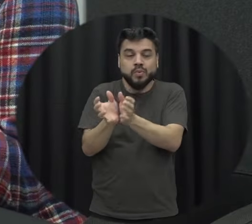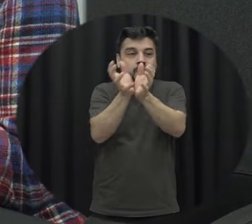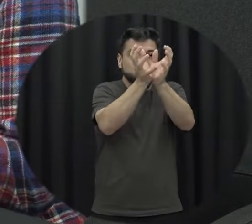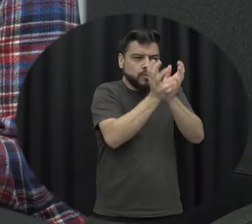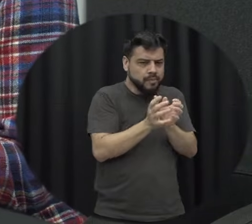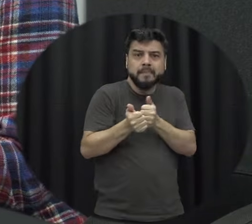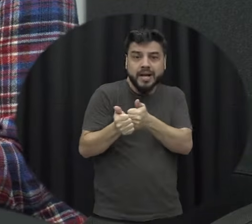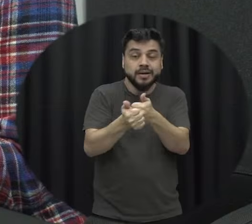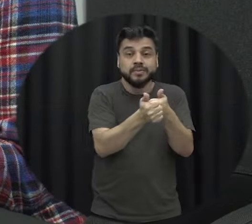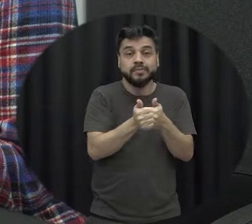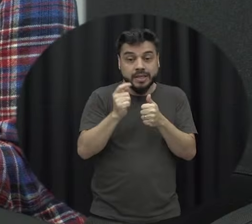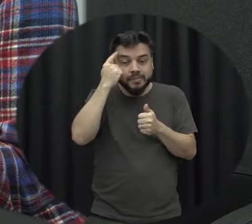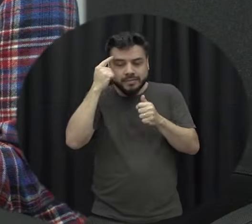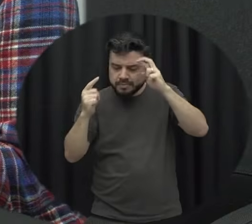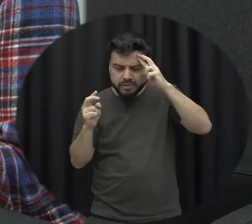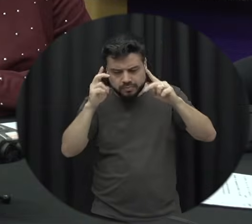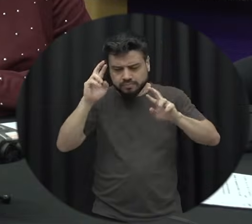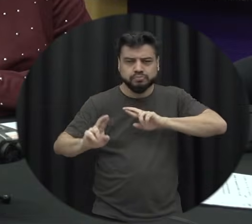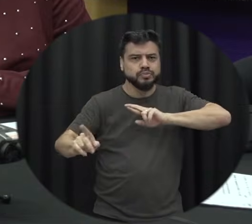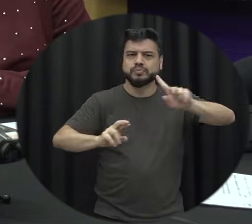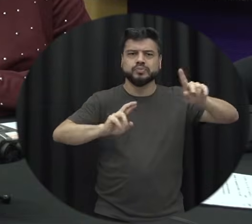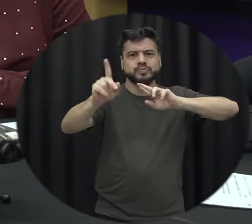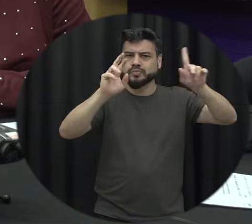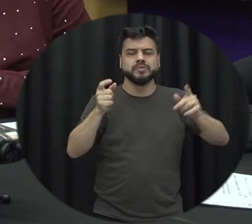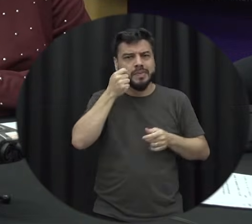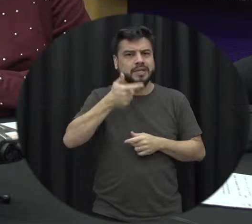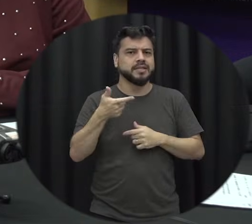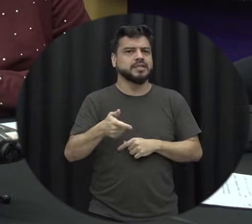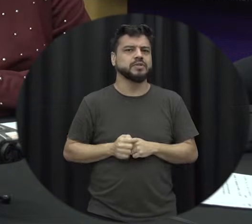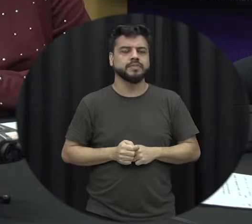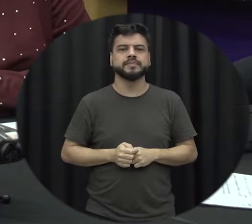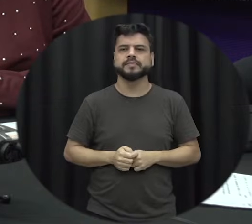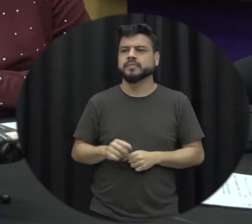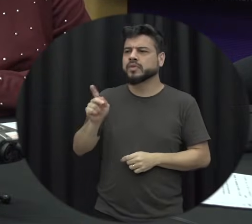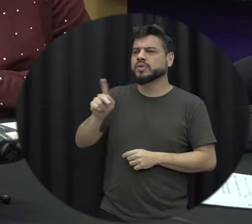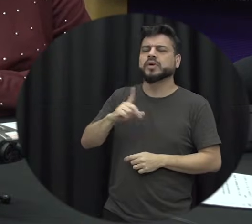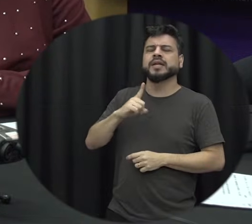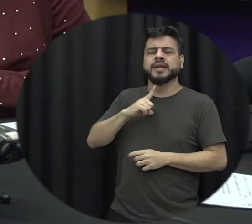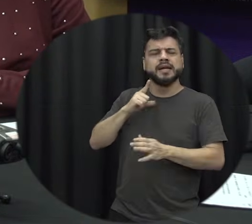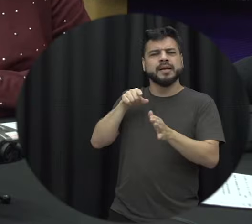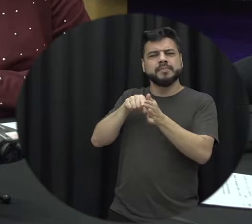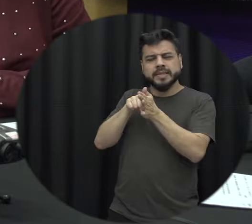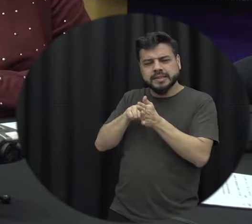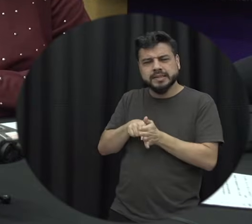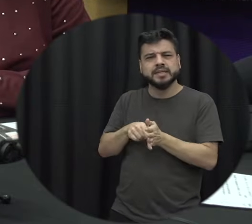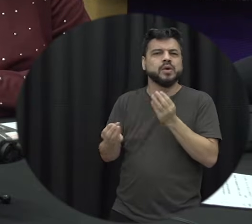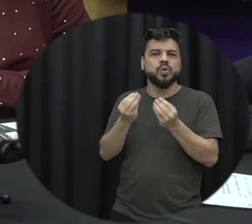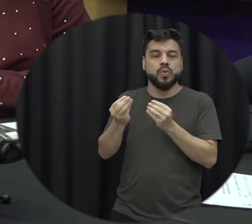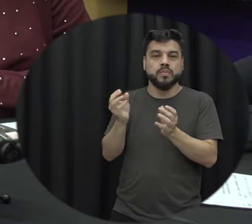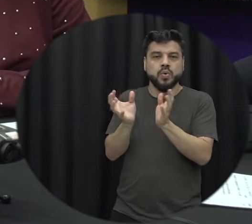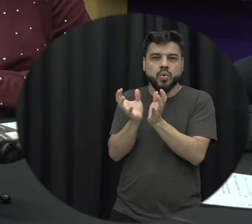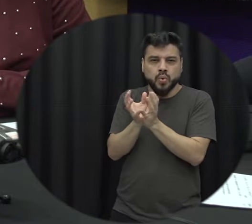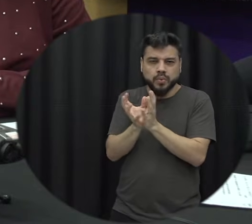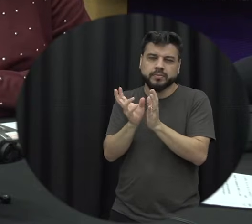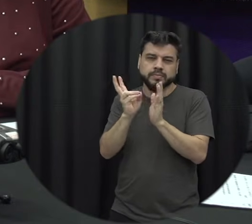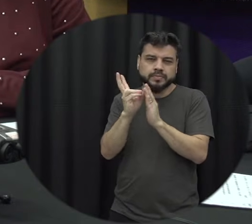pensamento, né? É muito interessante isso. Professor, tem algum estudo de como essas tribos amazônicas,